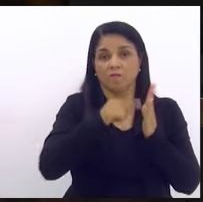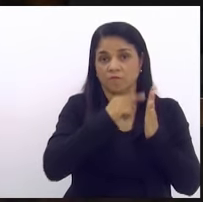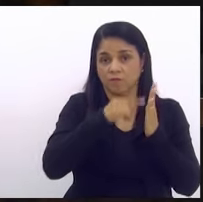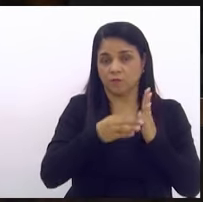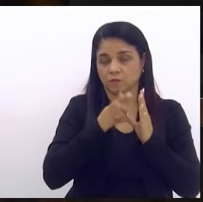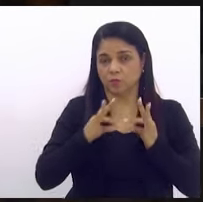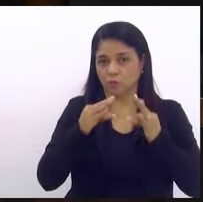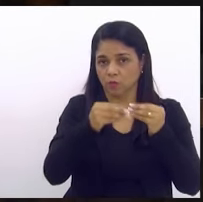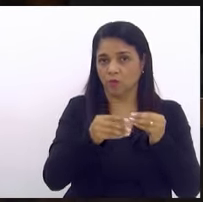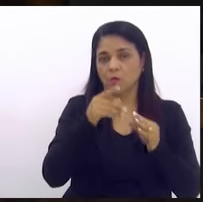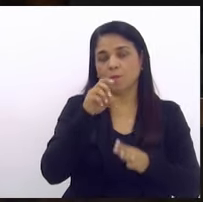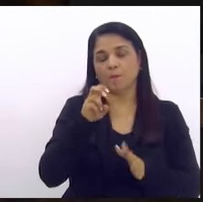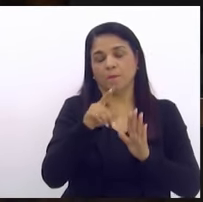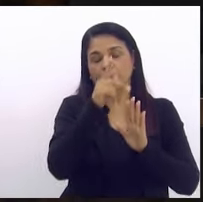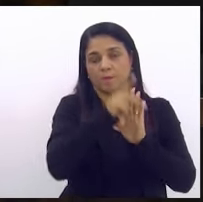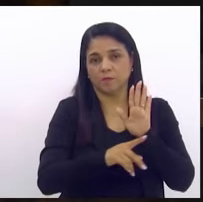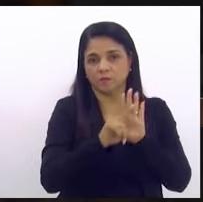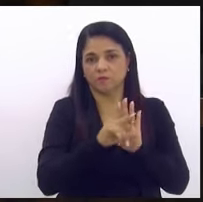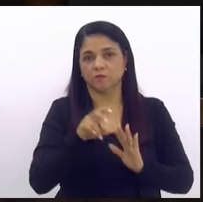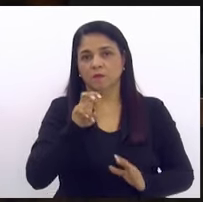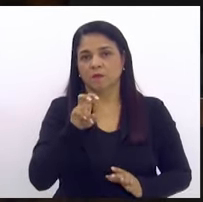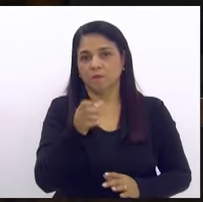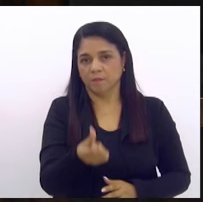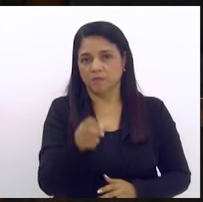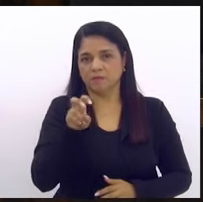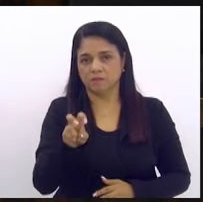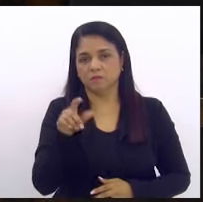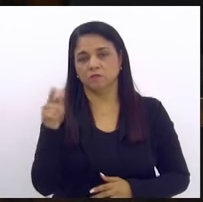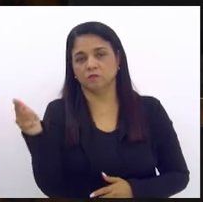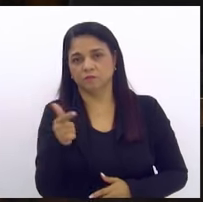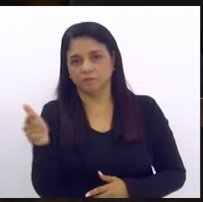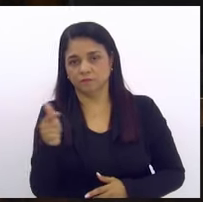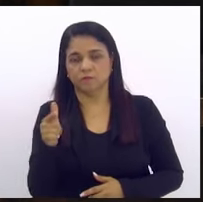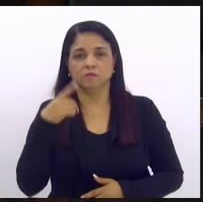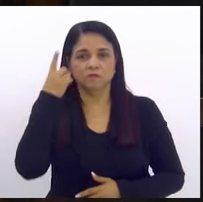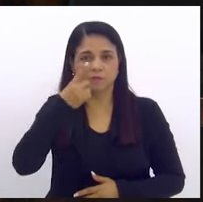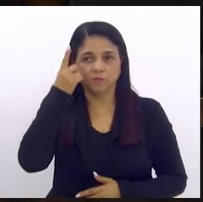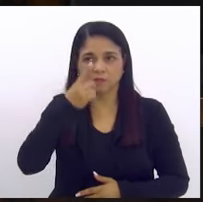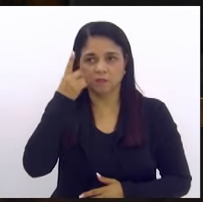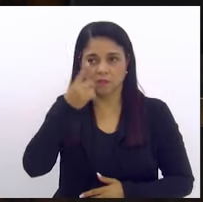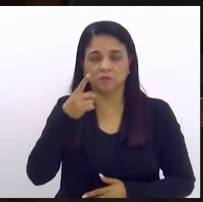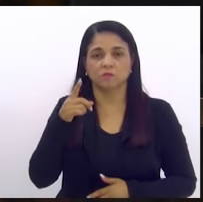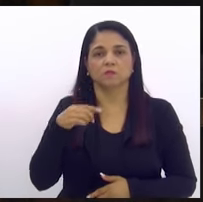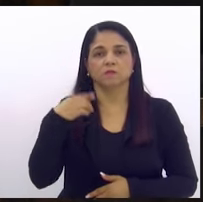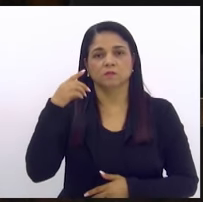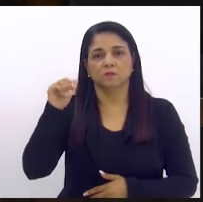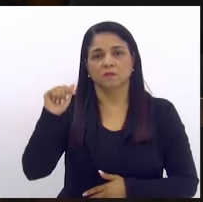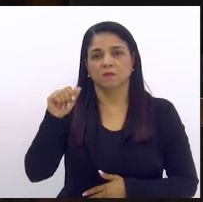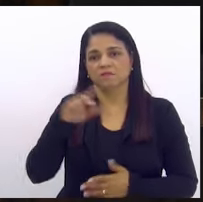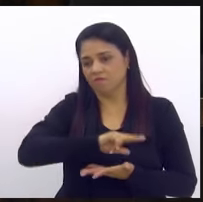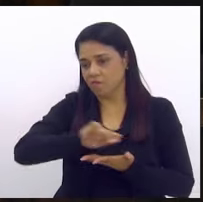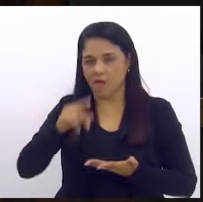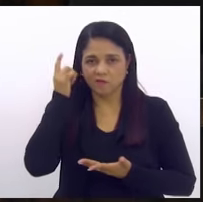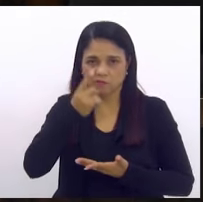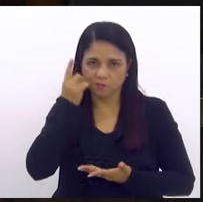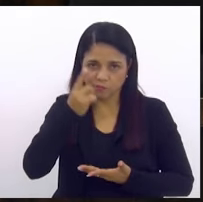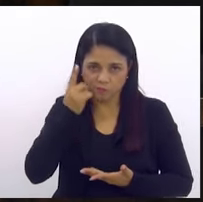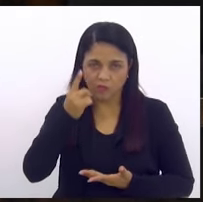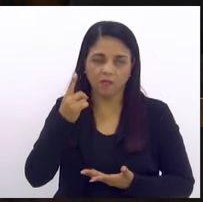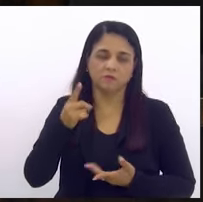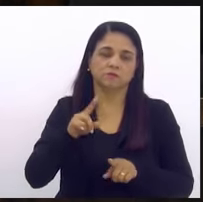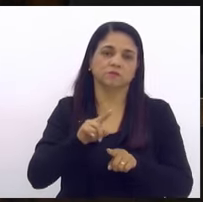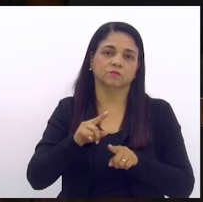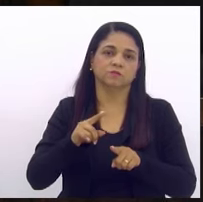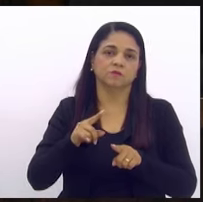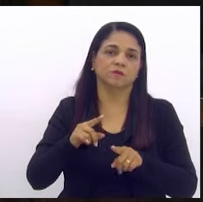lei número 6518 de 22, de autoria dos deputados André Siciliano, Dionísio Lins, Valdeque Carneiro, Dani Monteiro,